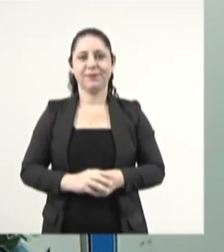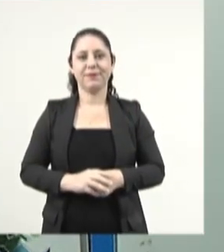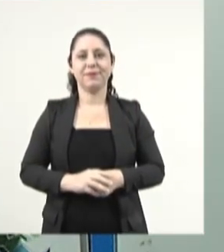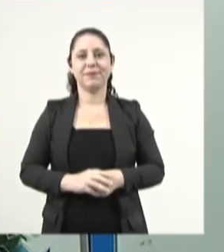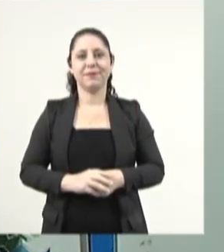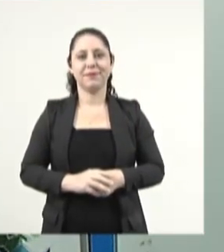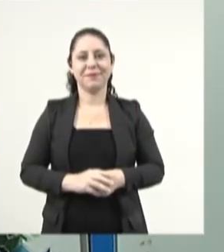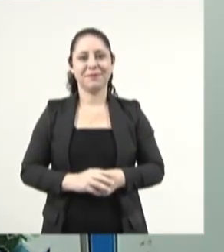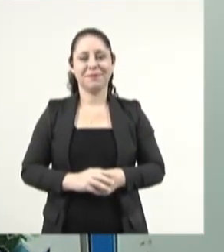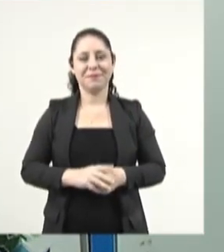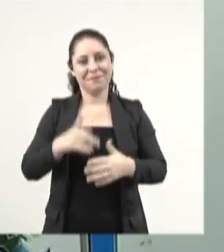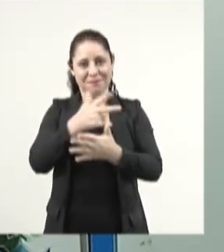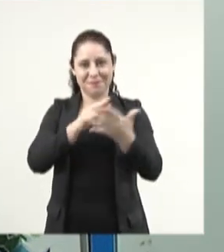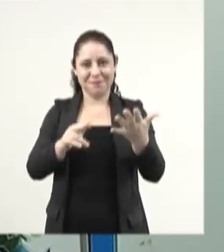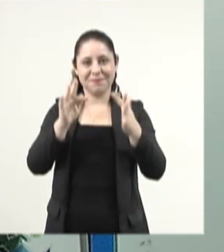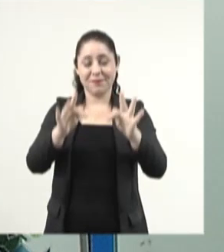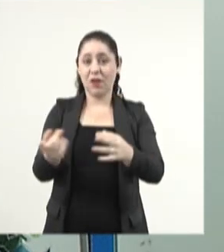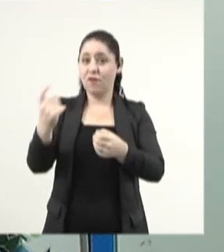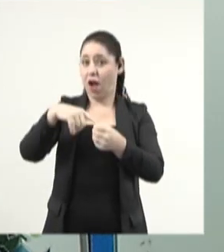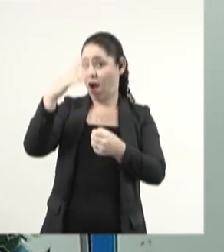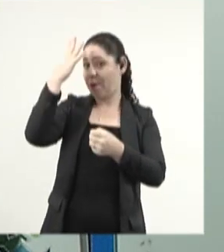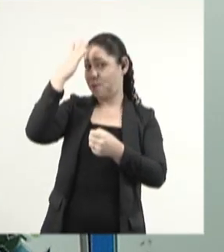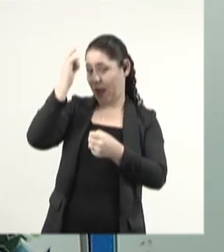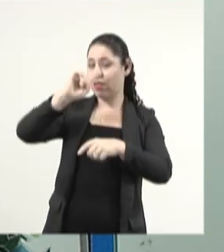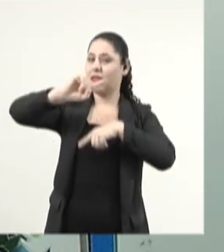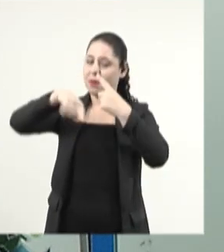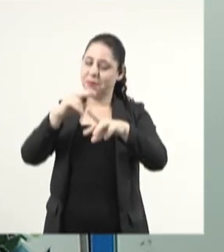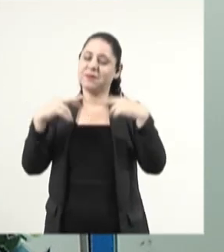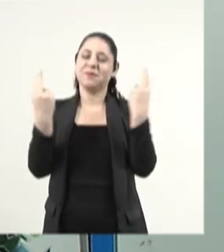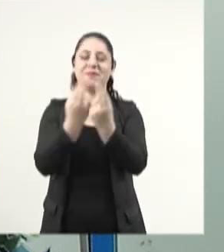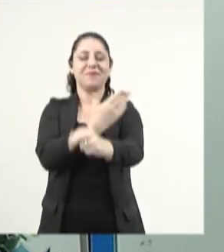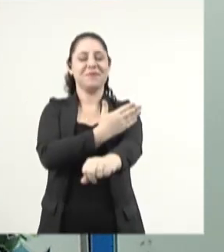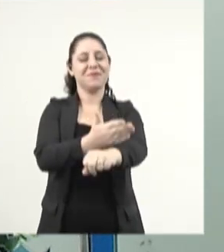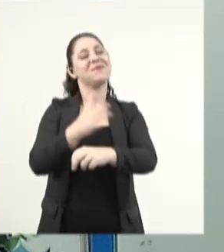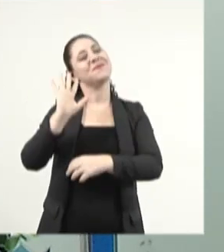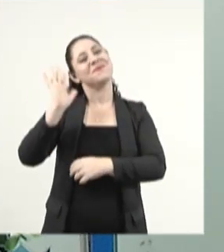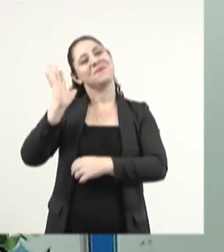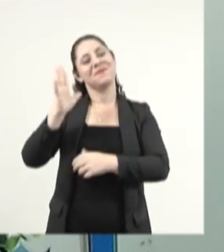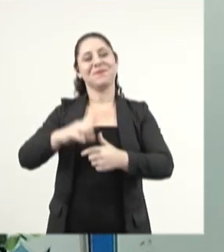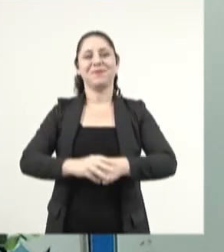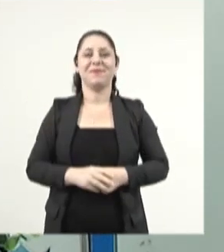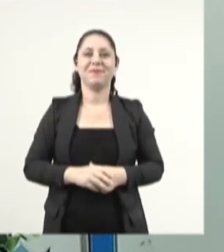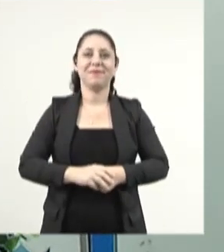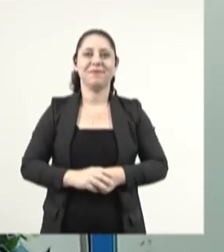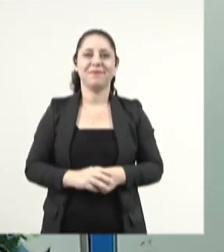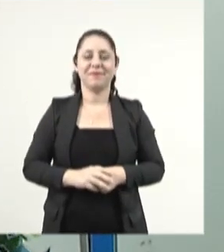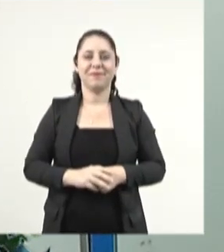www.al.ms.gov.br. Redação Final volta amanhã, logo após a sessão plenária. Tchau!